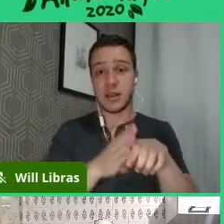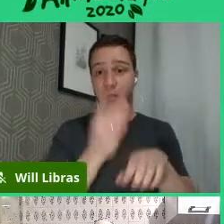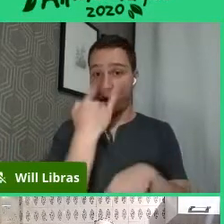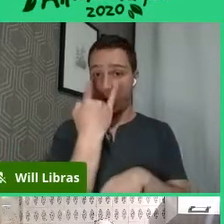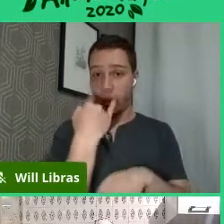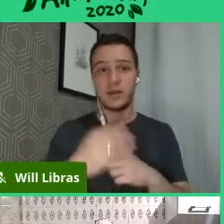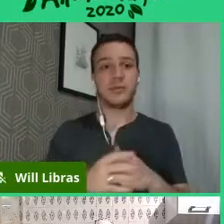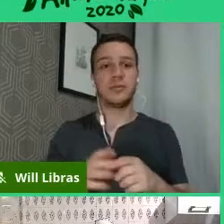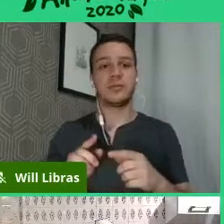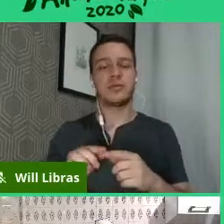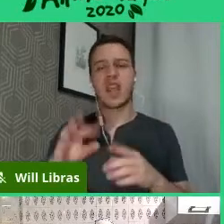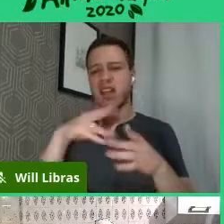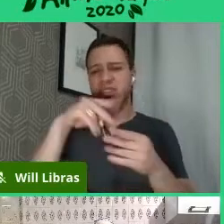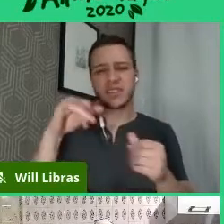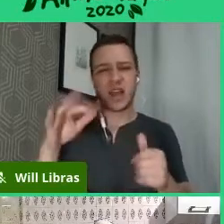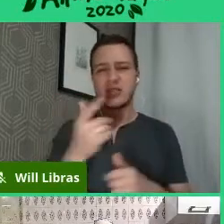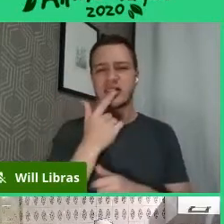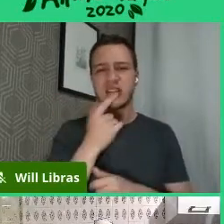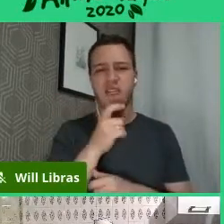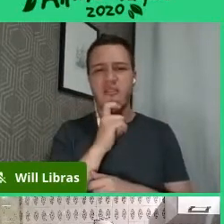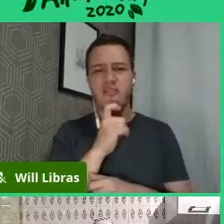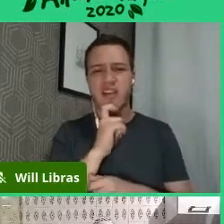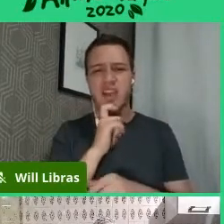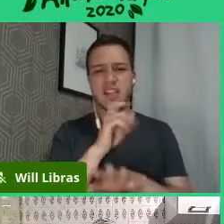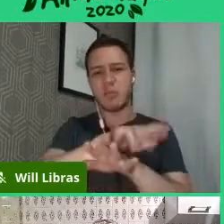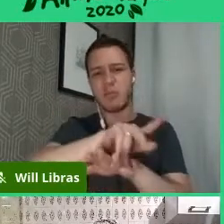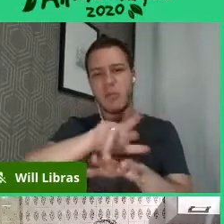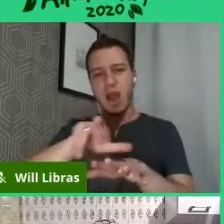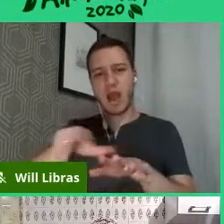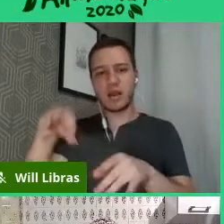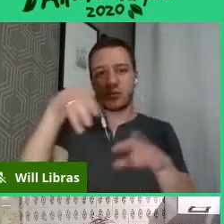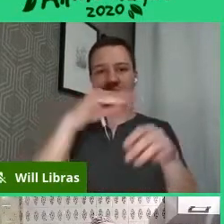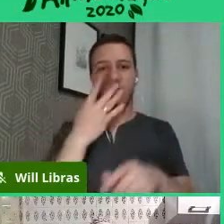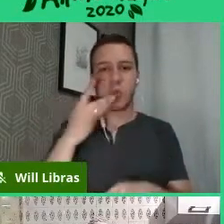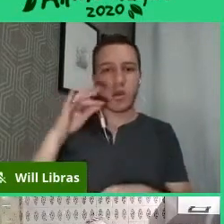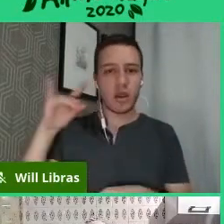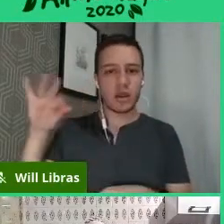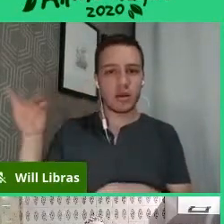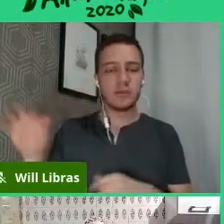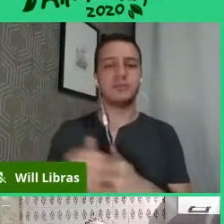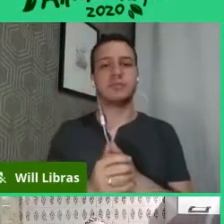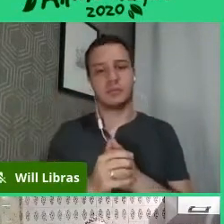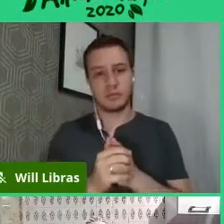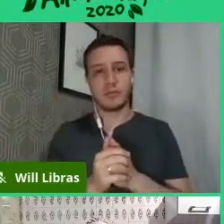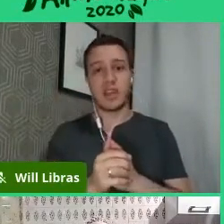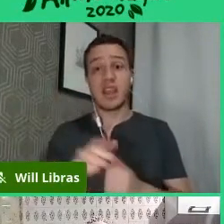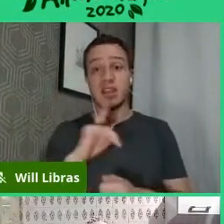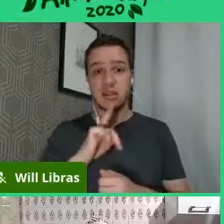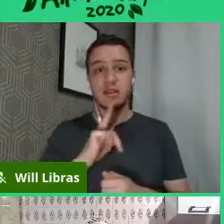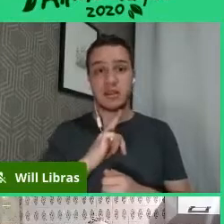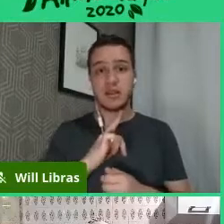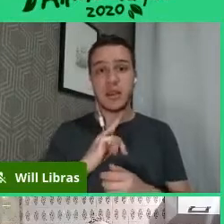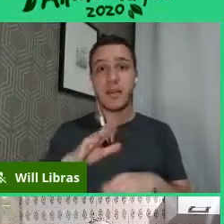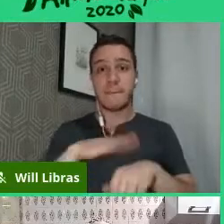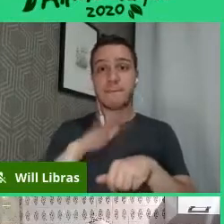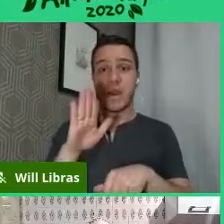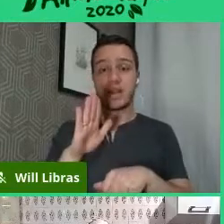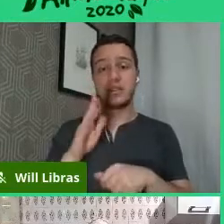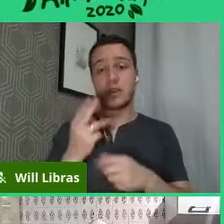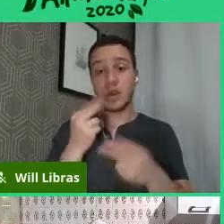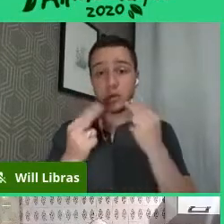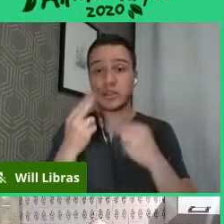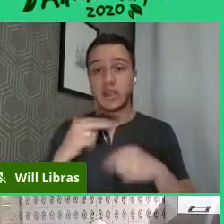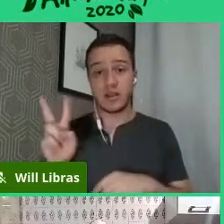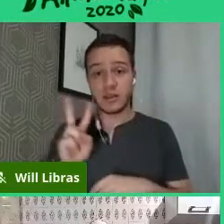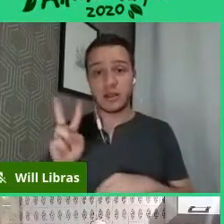salsinha, cebolinha, tudo com talos, né? Então, a gente sabe que nos talos concentram maior nutrientes. Então, a gente